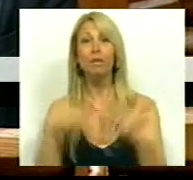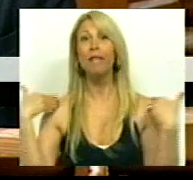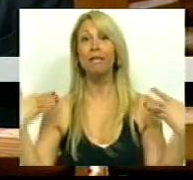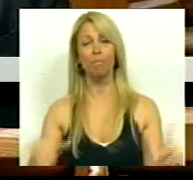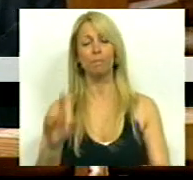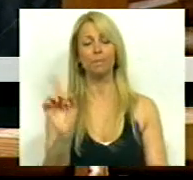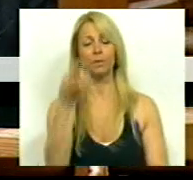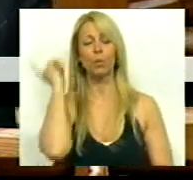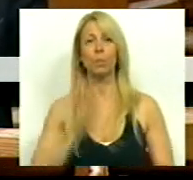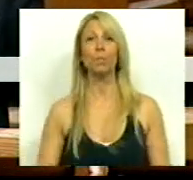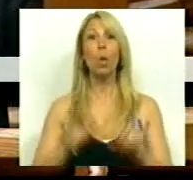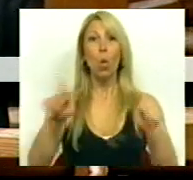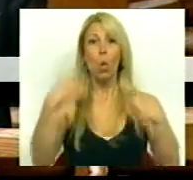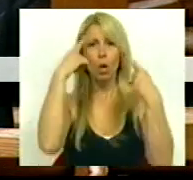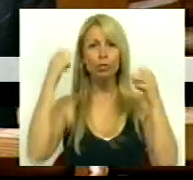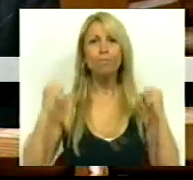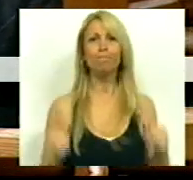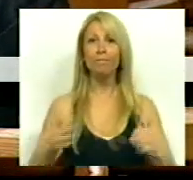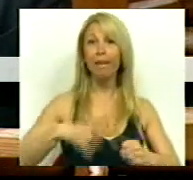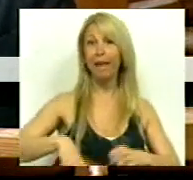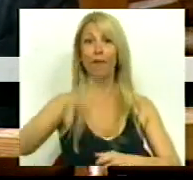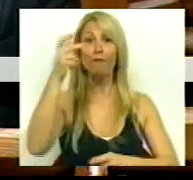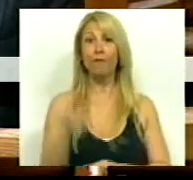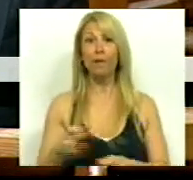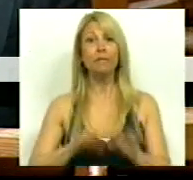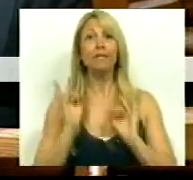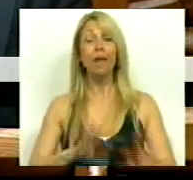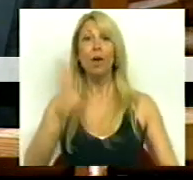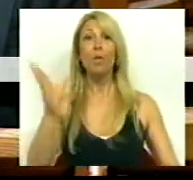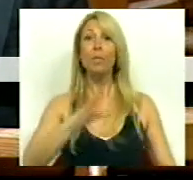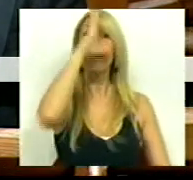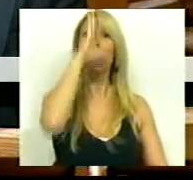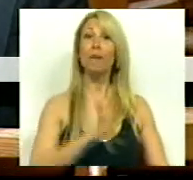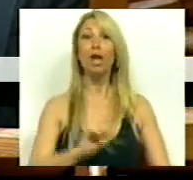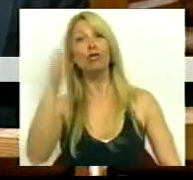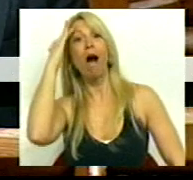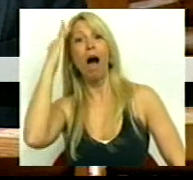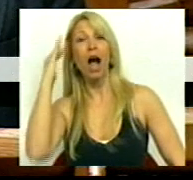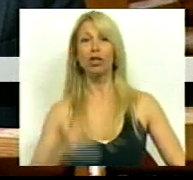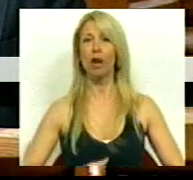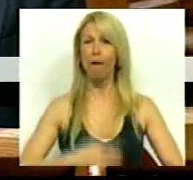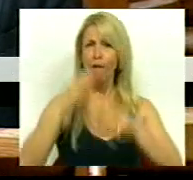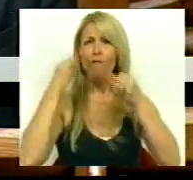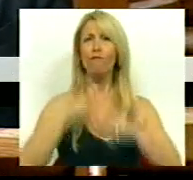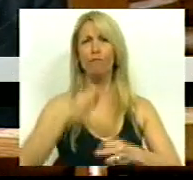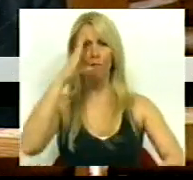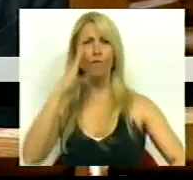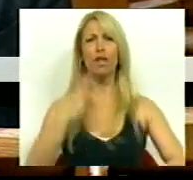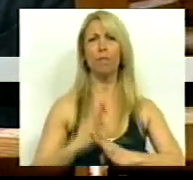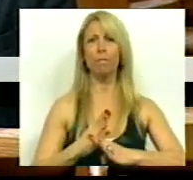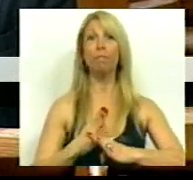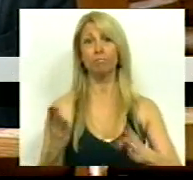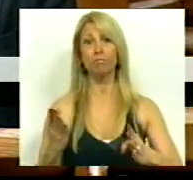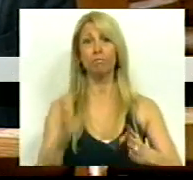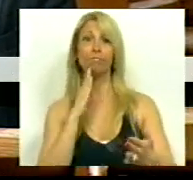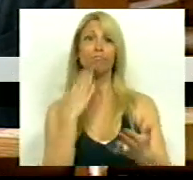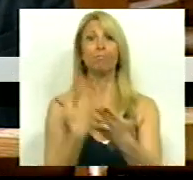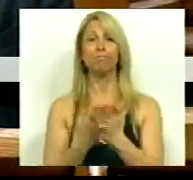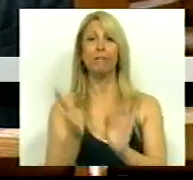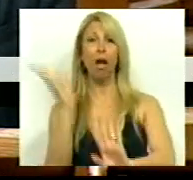Com os restantes que teimam em ficar. Com um primeiro-ministro que acha que firmeza e determinação é obedecer ao